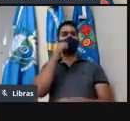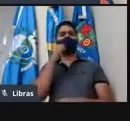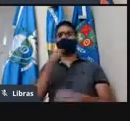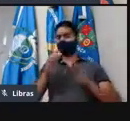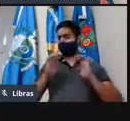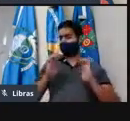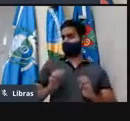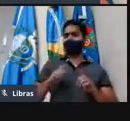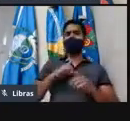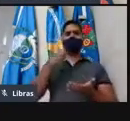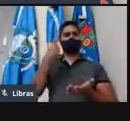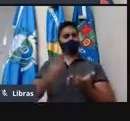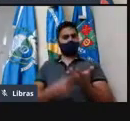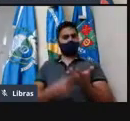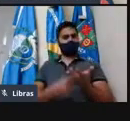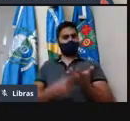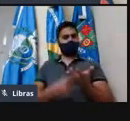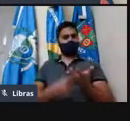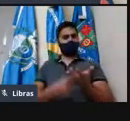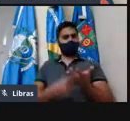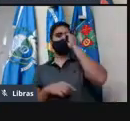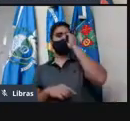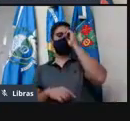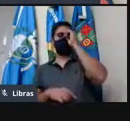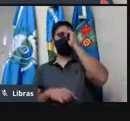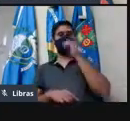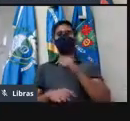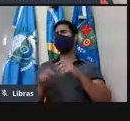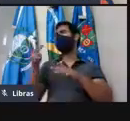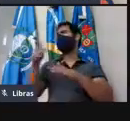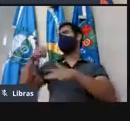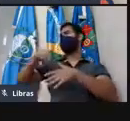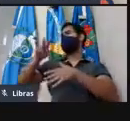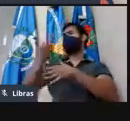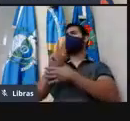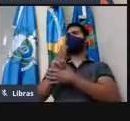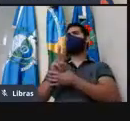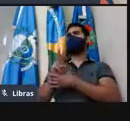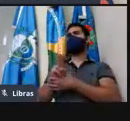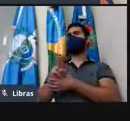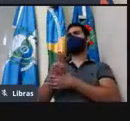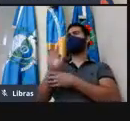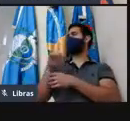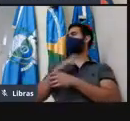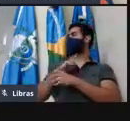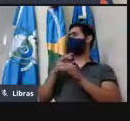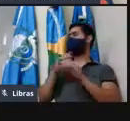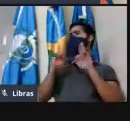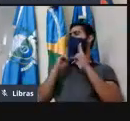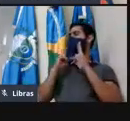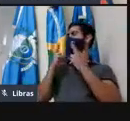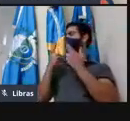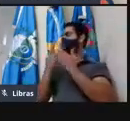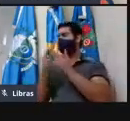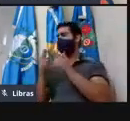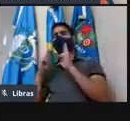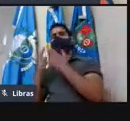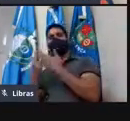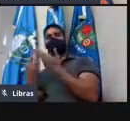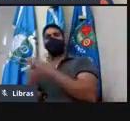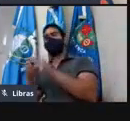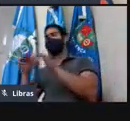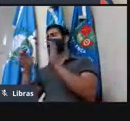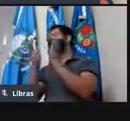éticos, compromissados, e na história dessa cidade. Muitas convenções aconteceram aqui, convenções